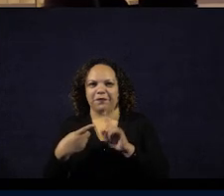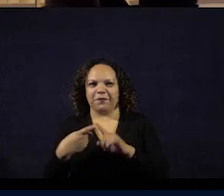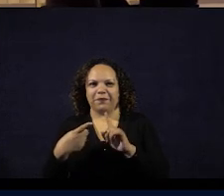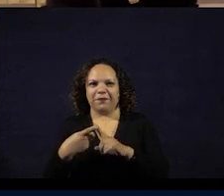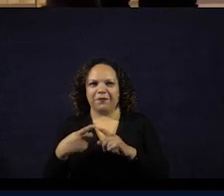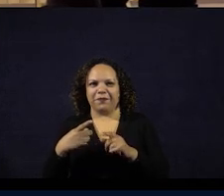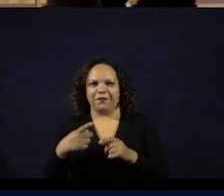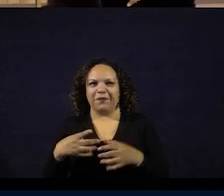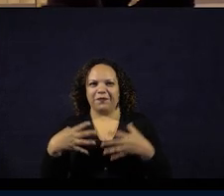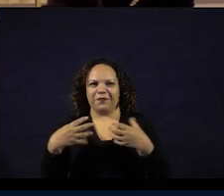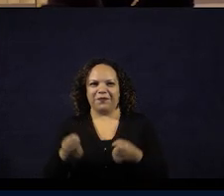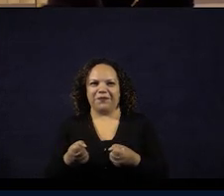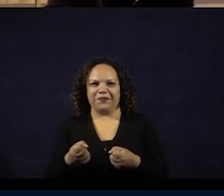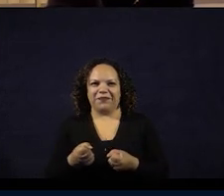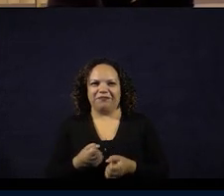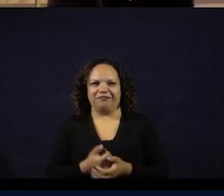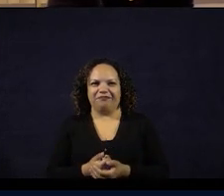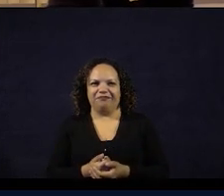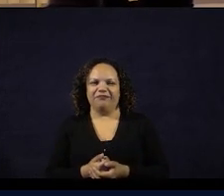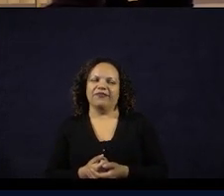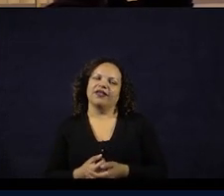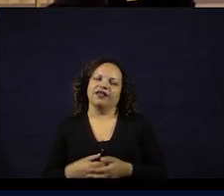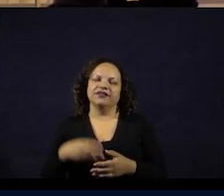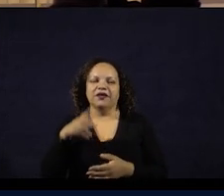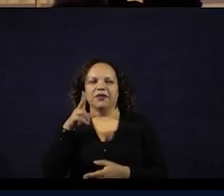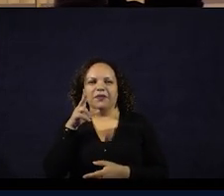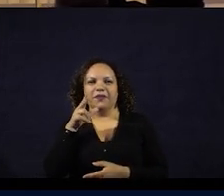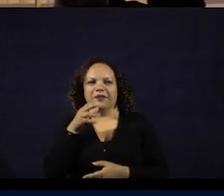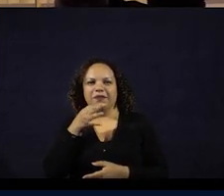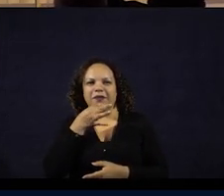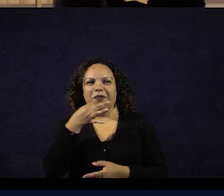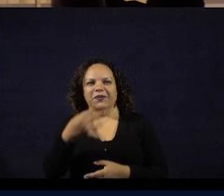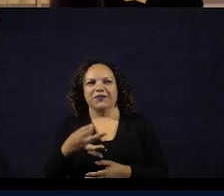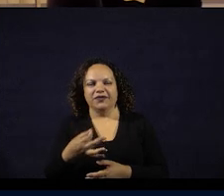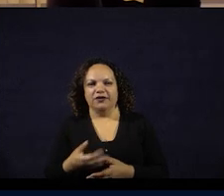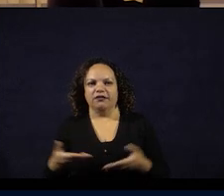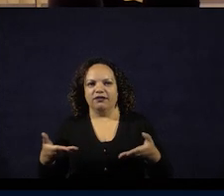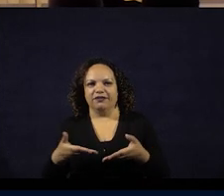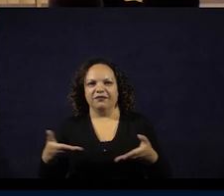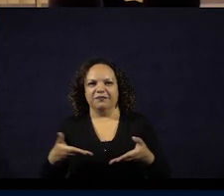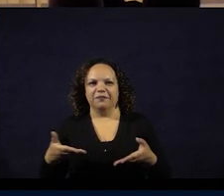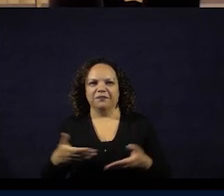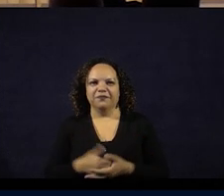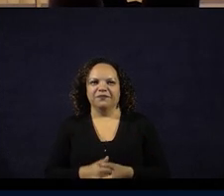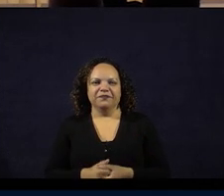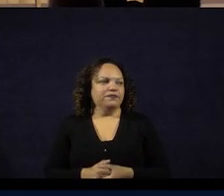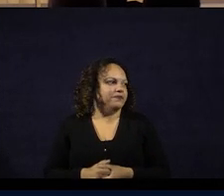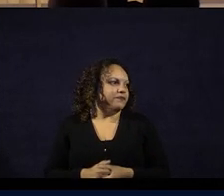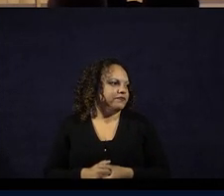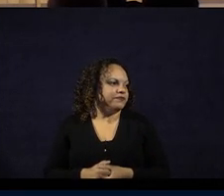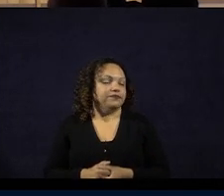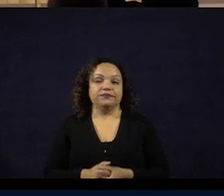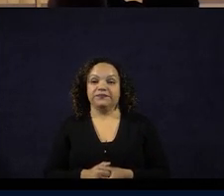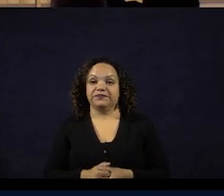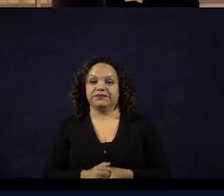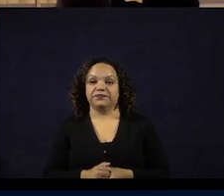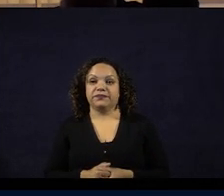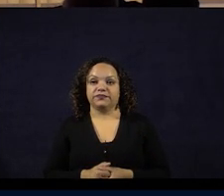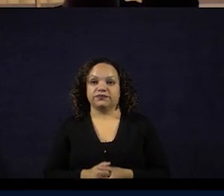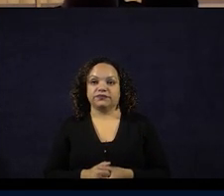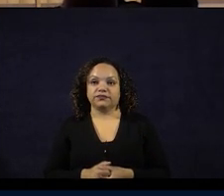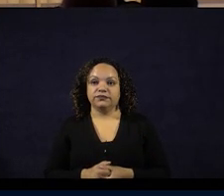essas modificações regulatórias todas, se quiser comentar um pouquinho, não só das autorizações, como também o projeto que você já